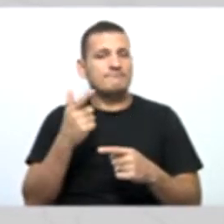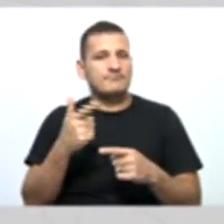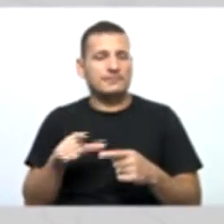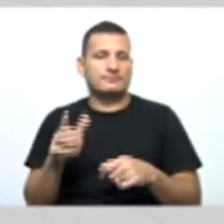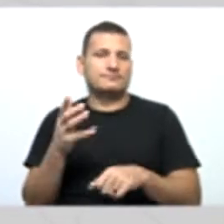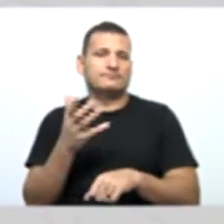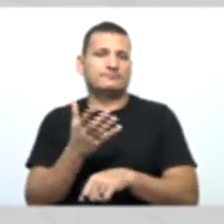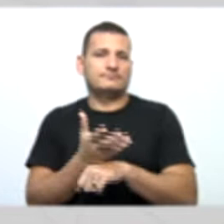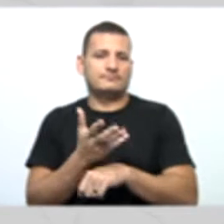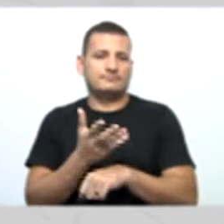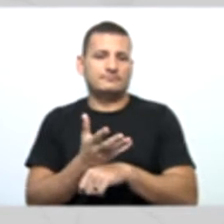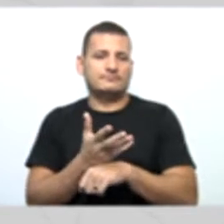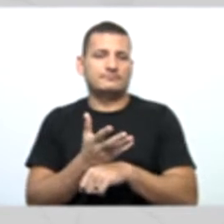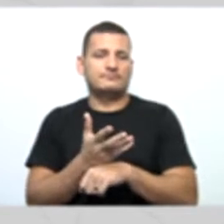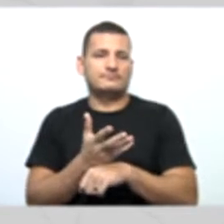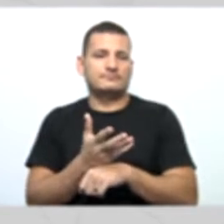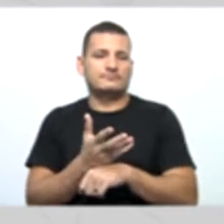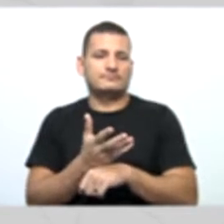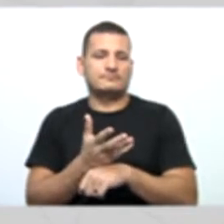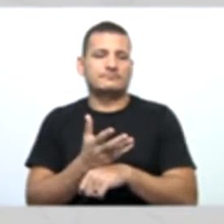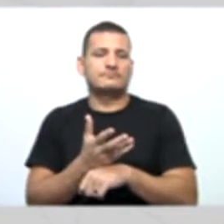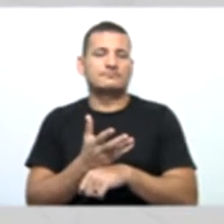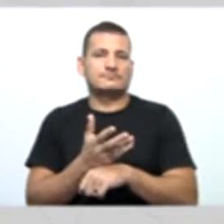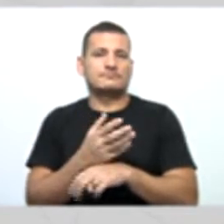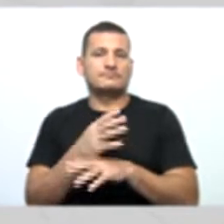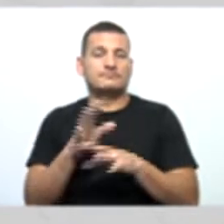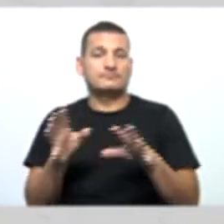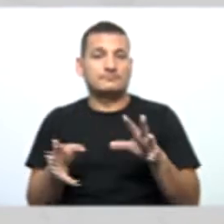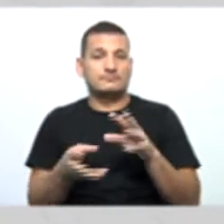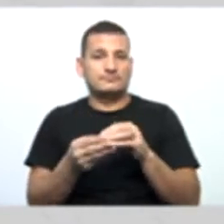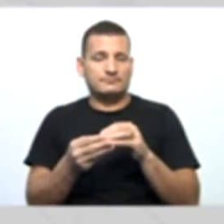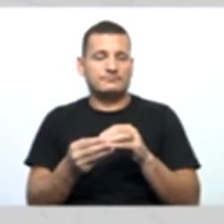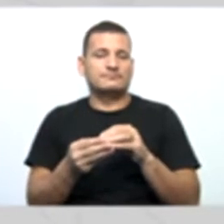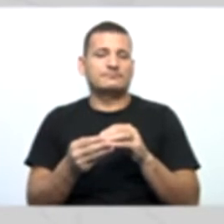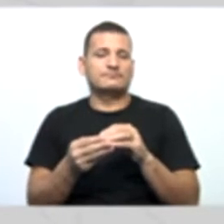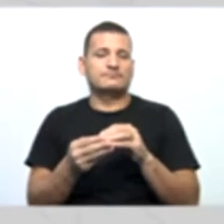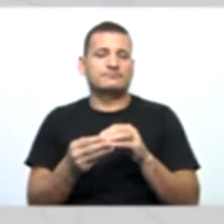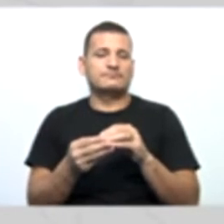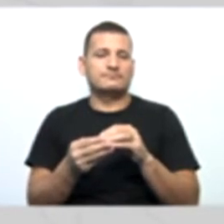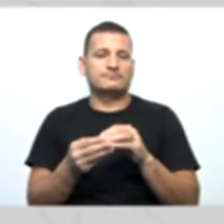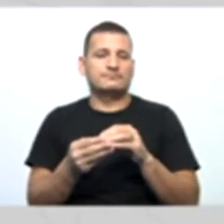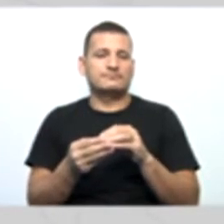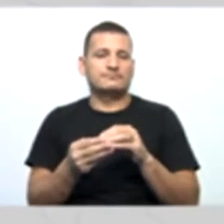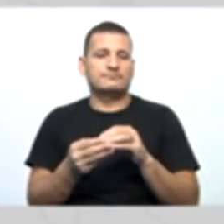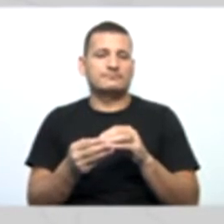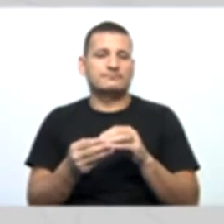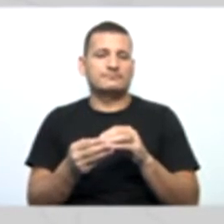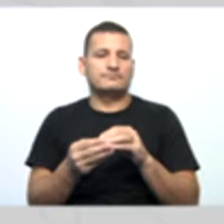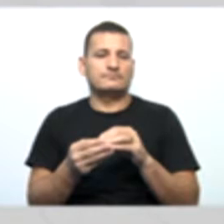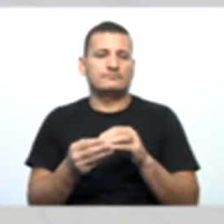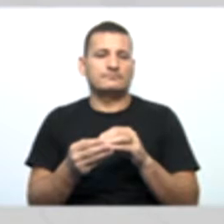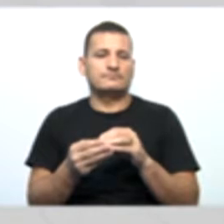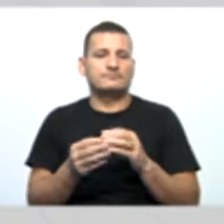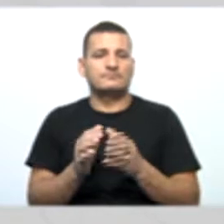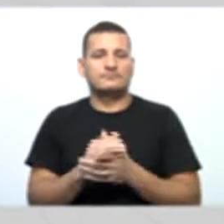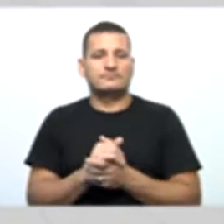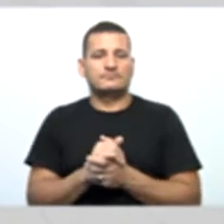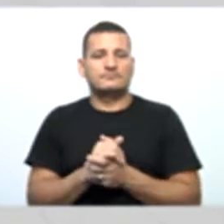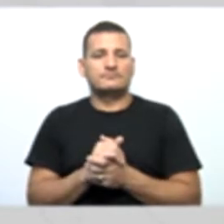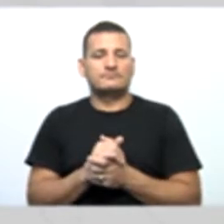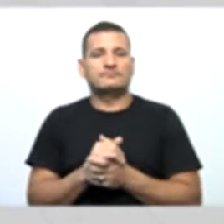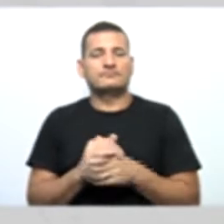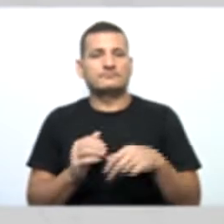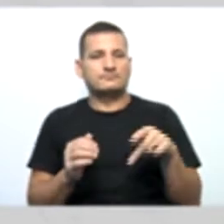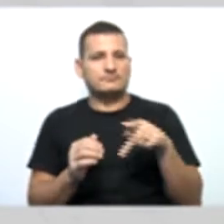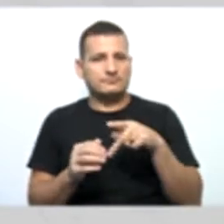vai implementar melhor esse conteúdo, esse conteúdo que vai ser ministrado aqui. Então, o professor